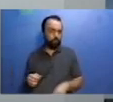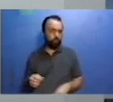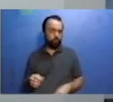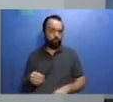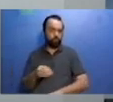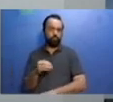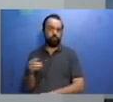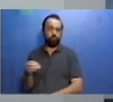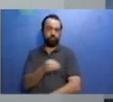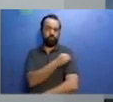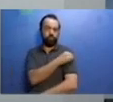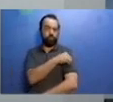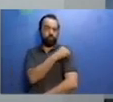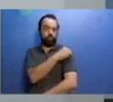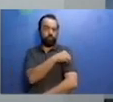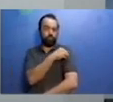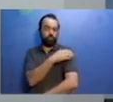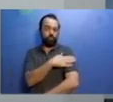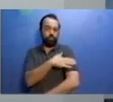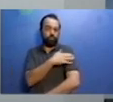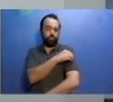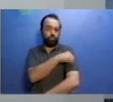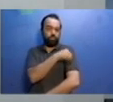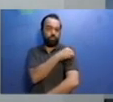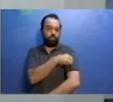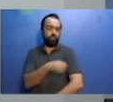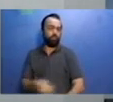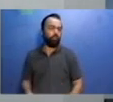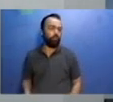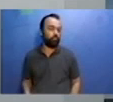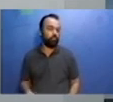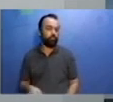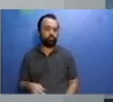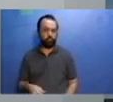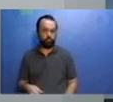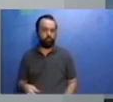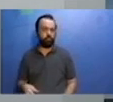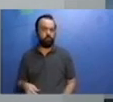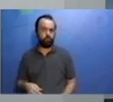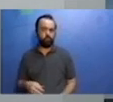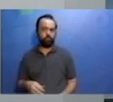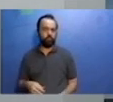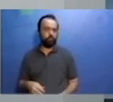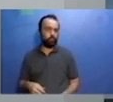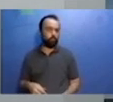do álcool de posto de gasolina, o álcool que nós compramos do supermercado e utilizamos em casa também.